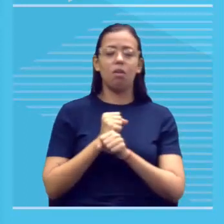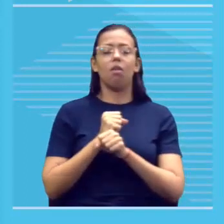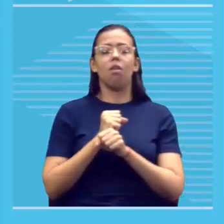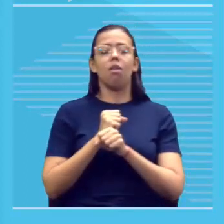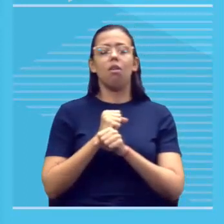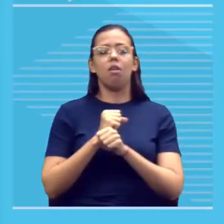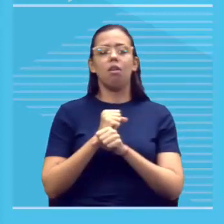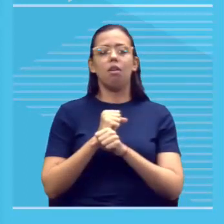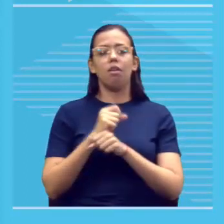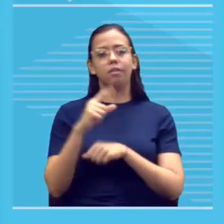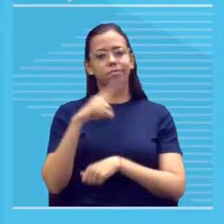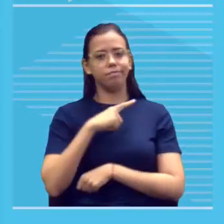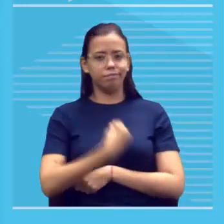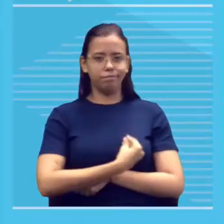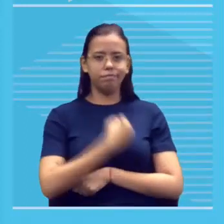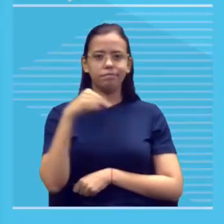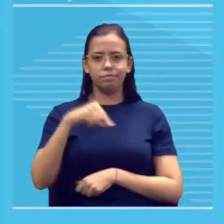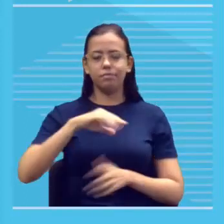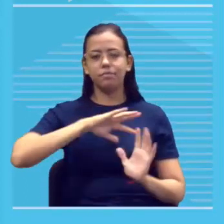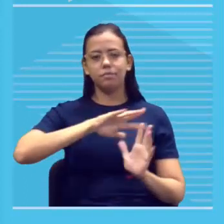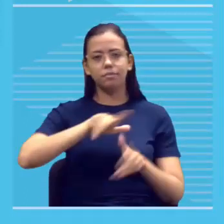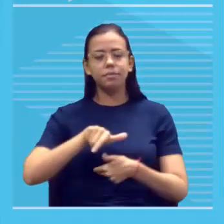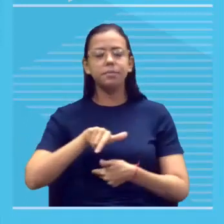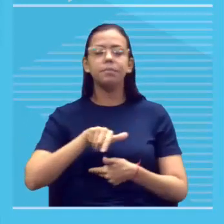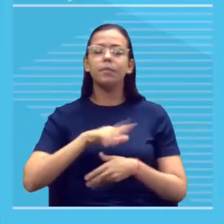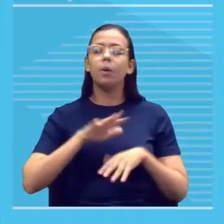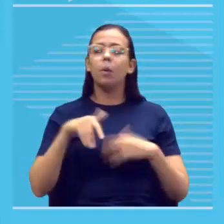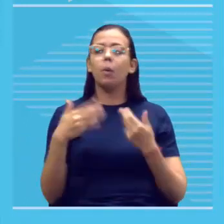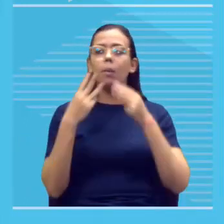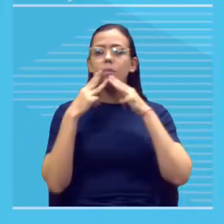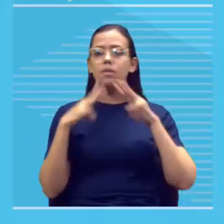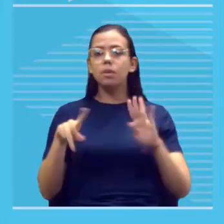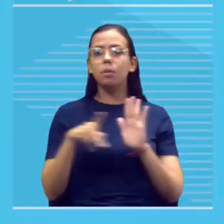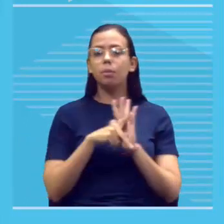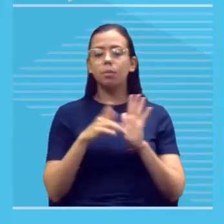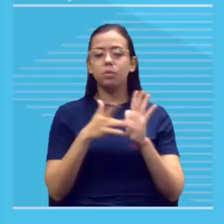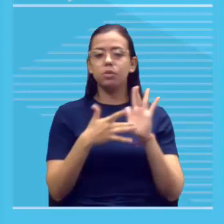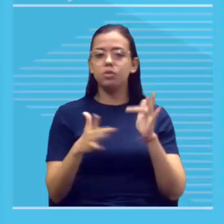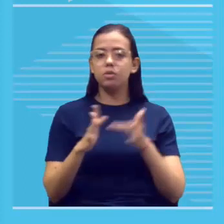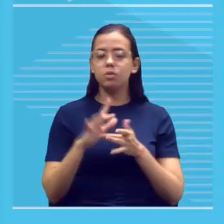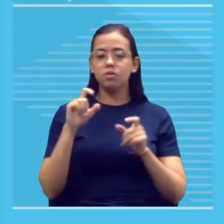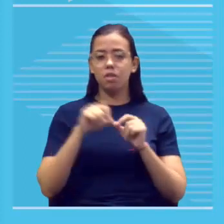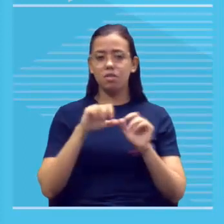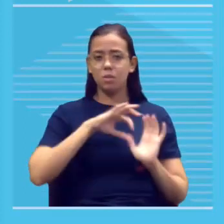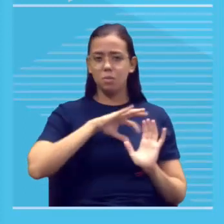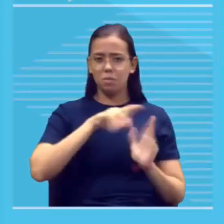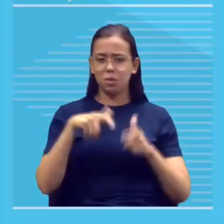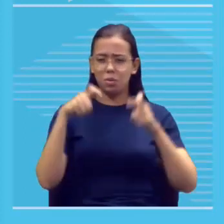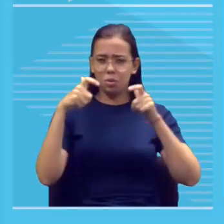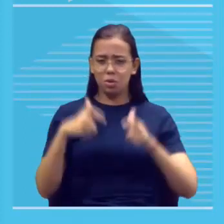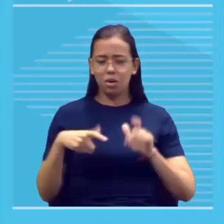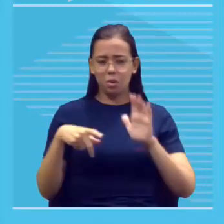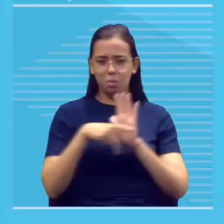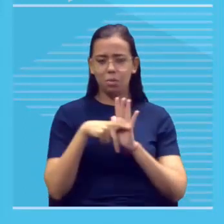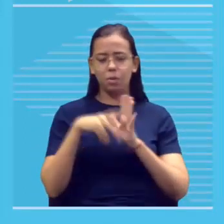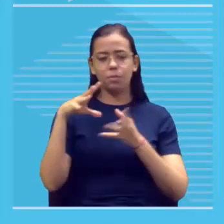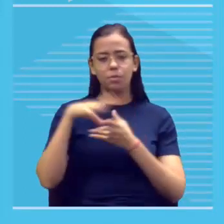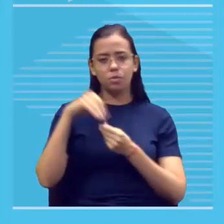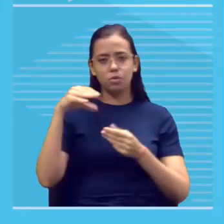nesse planeta Então qual é a missão de Cristo fazer desse planeta em vez de uma morar de espíritos